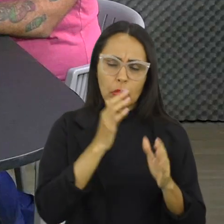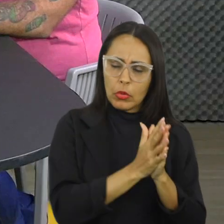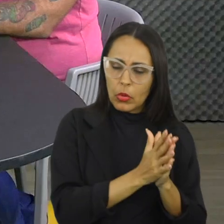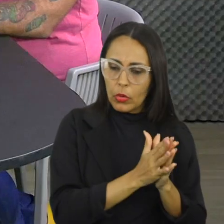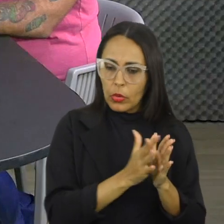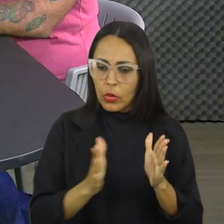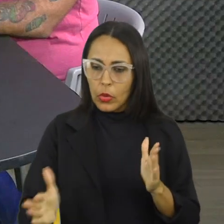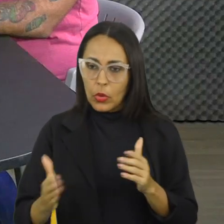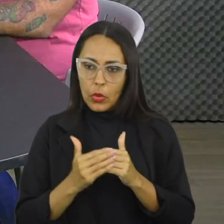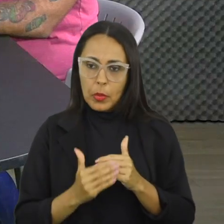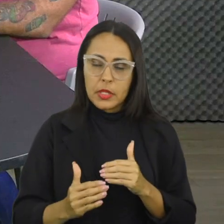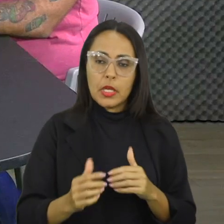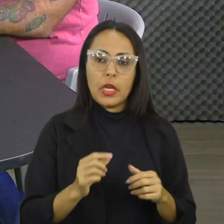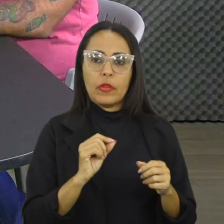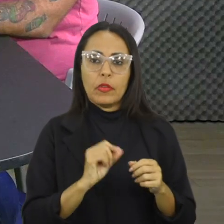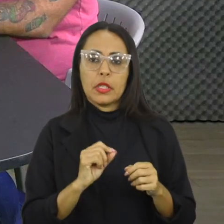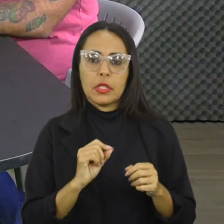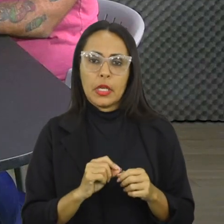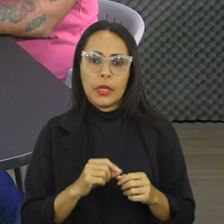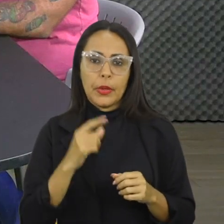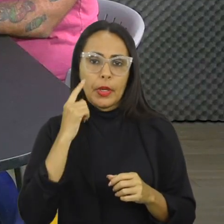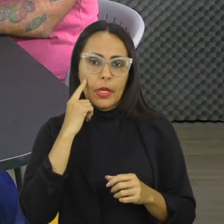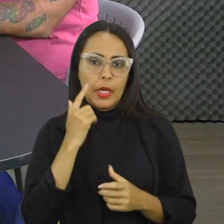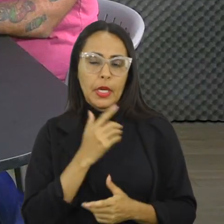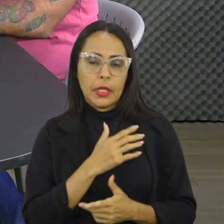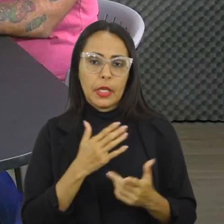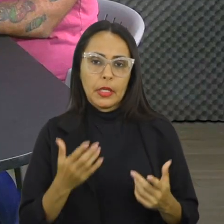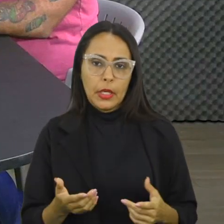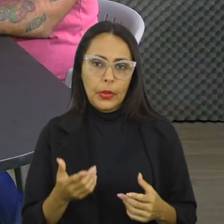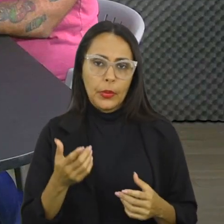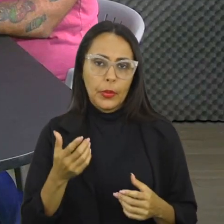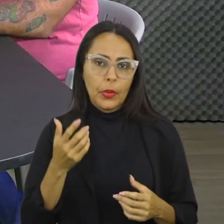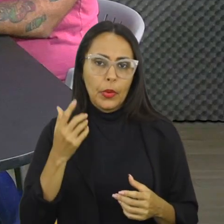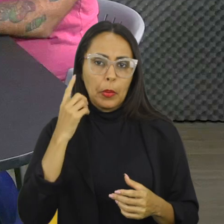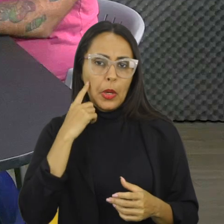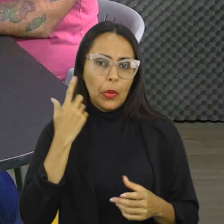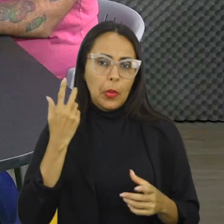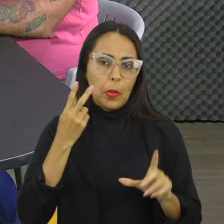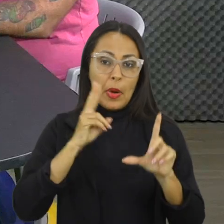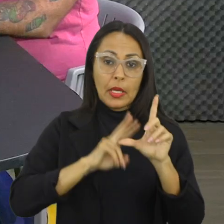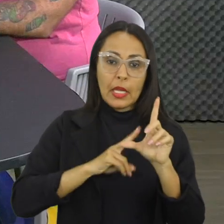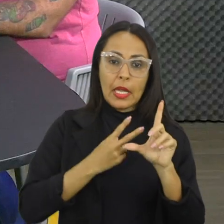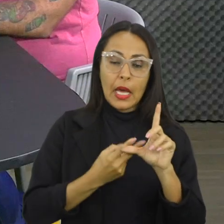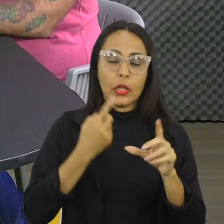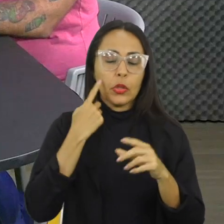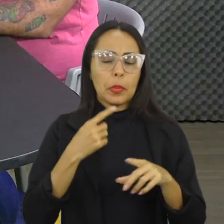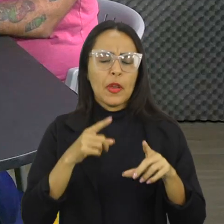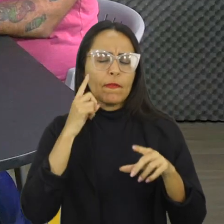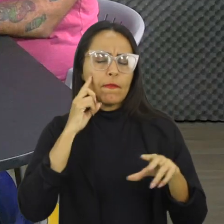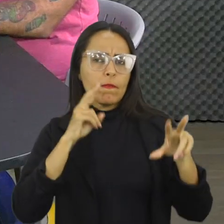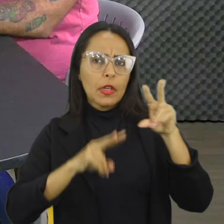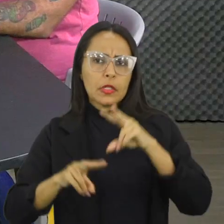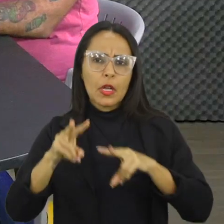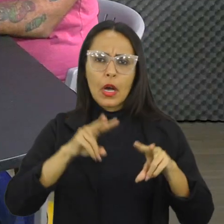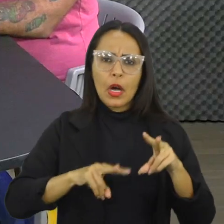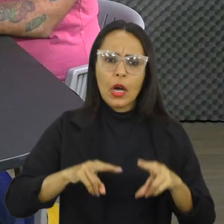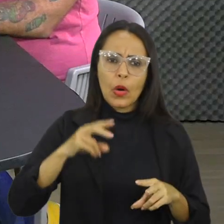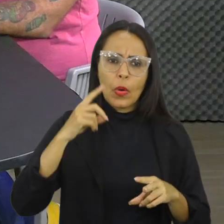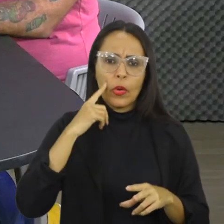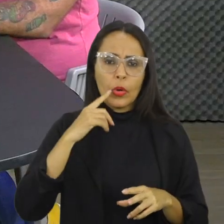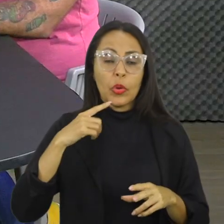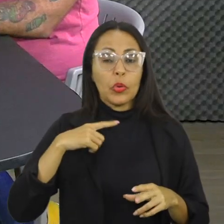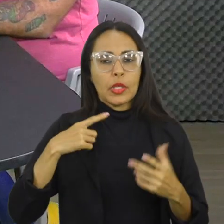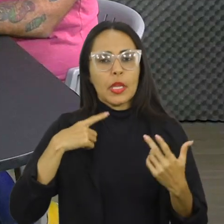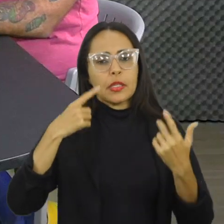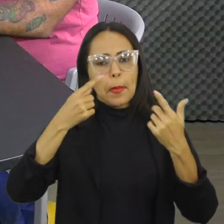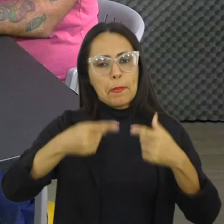comecei a fazer música, quando eu comecei no bacharelado, minha visão era de performer. Minha visão, eu queria ser